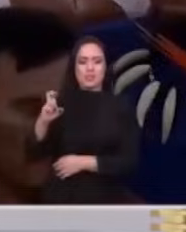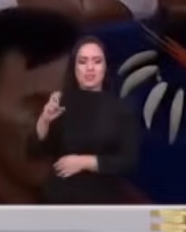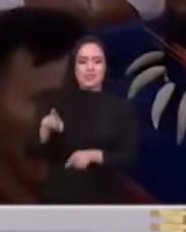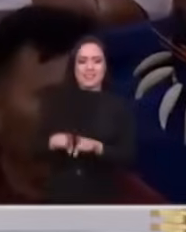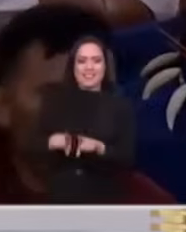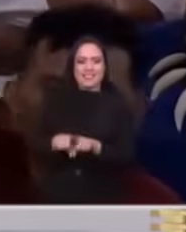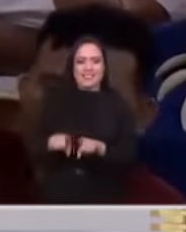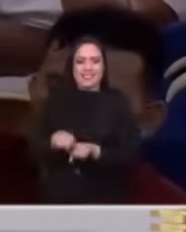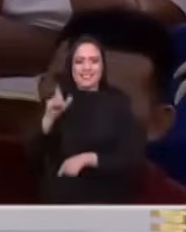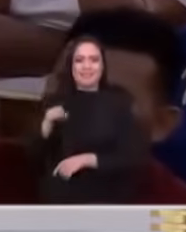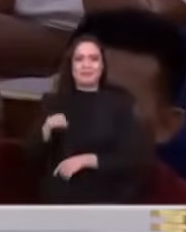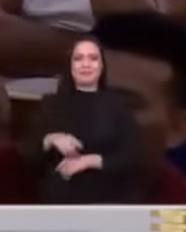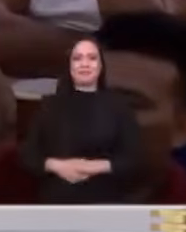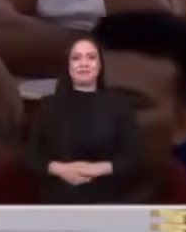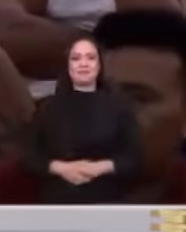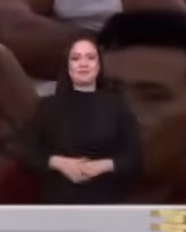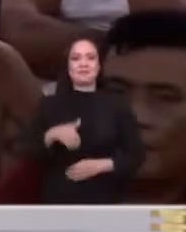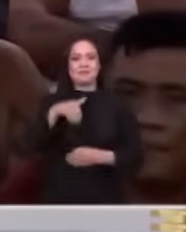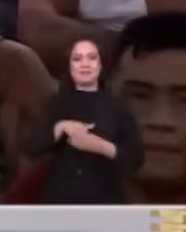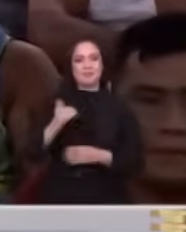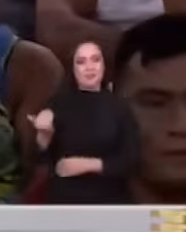limitar, né, aqui